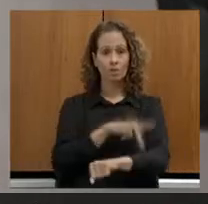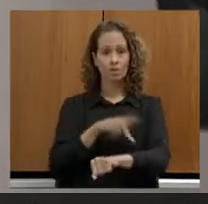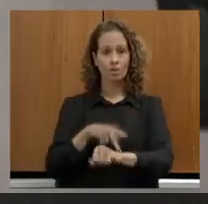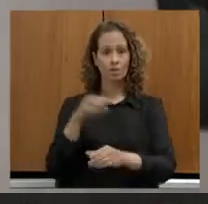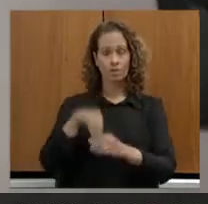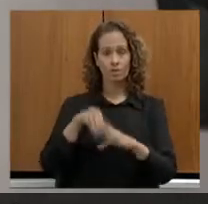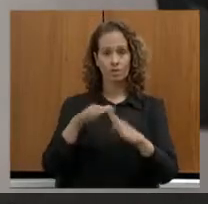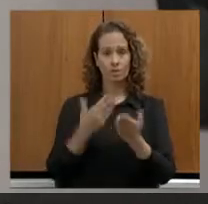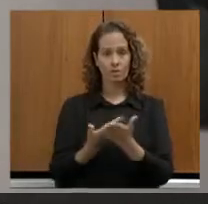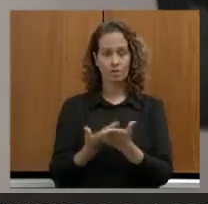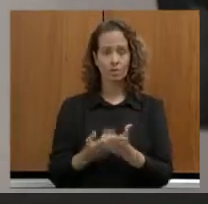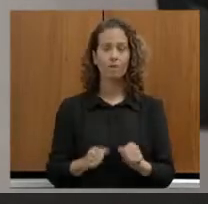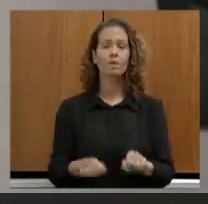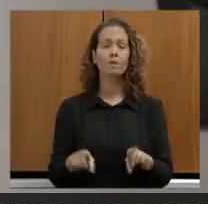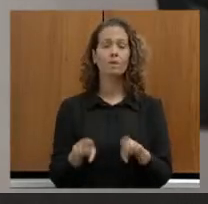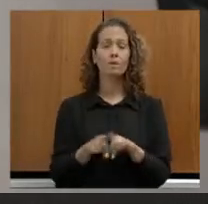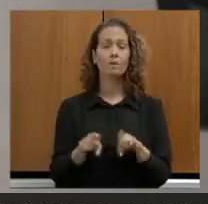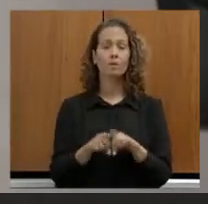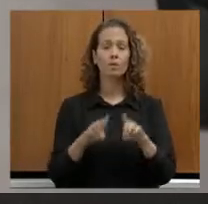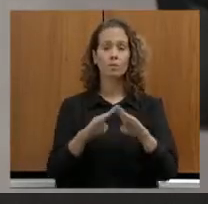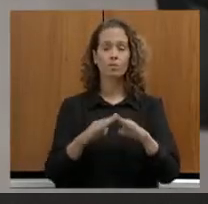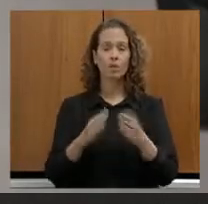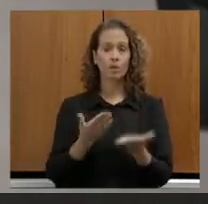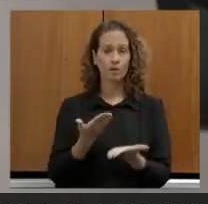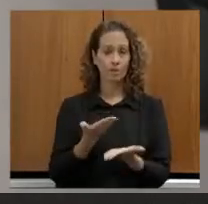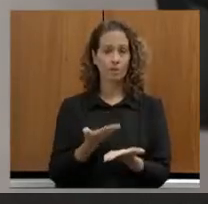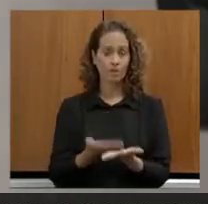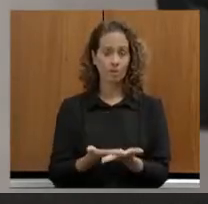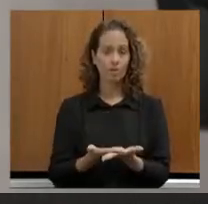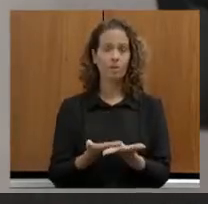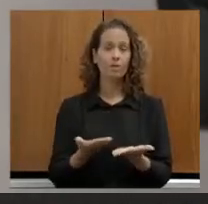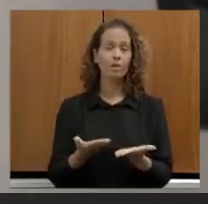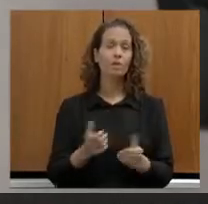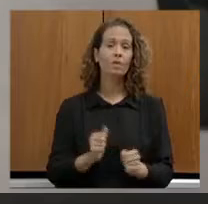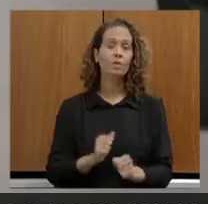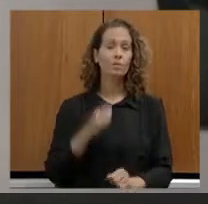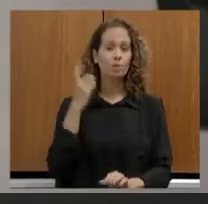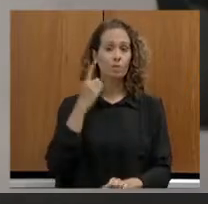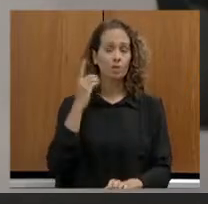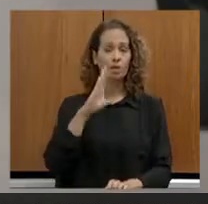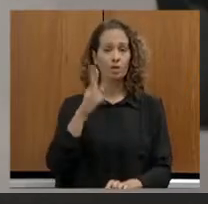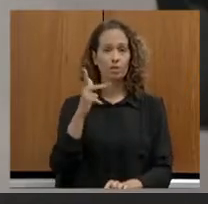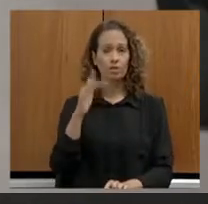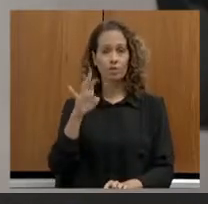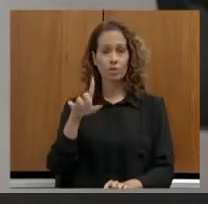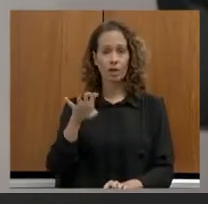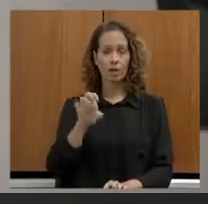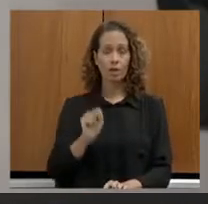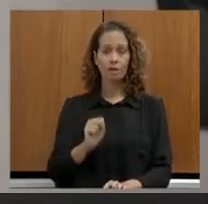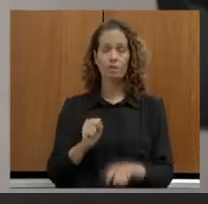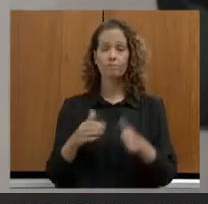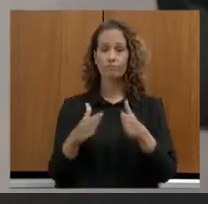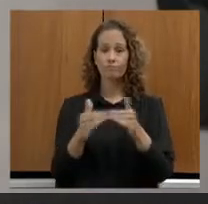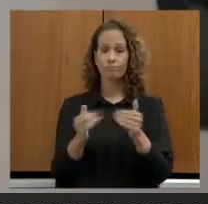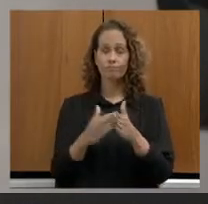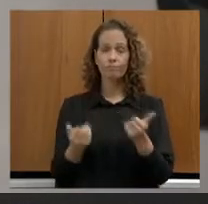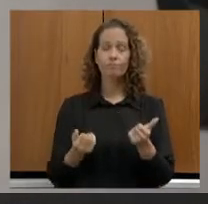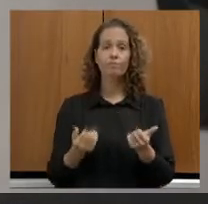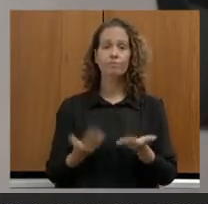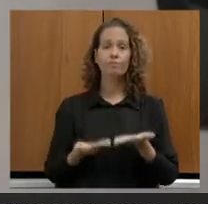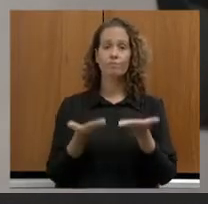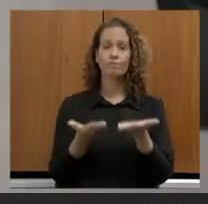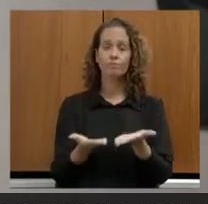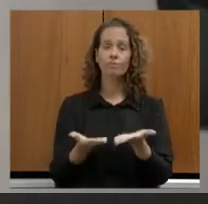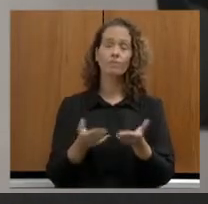escolas e que ele mexe comissão assim 1001 de 2021 Deputado Charles Santos requer que seja encaminhada à